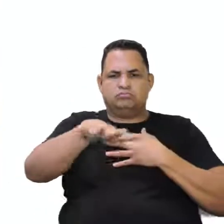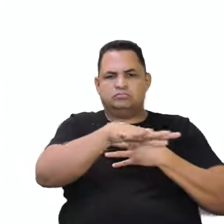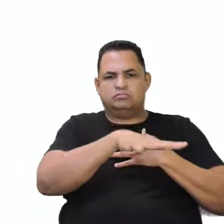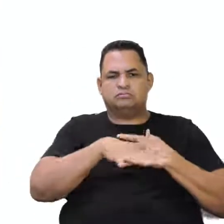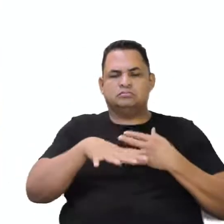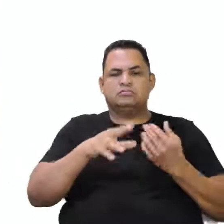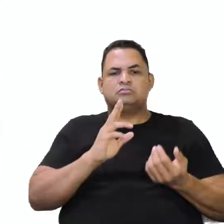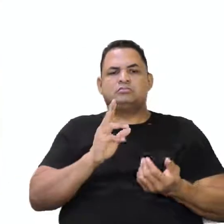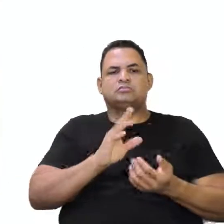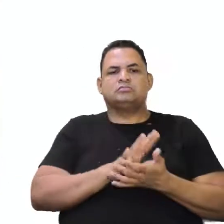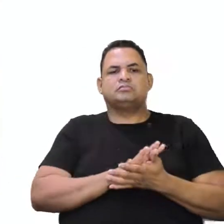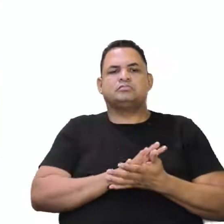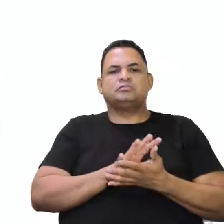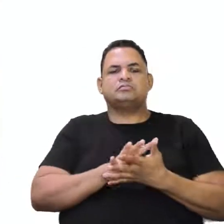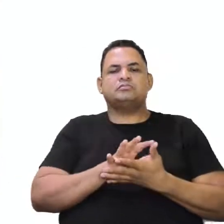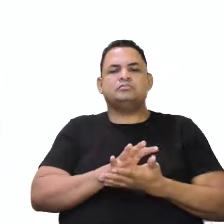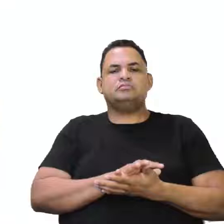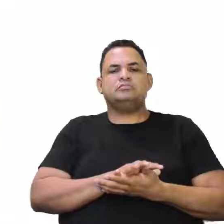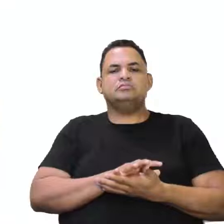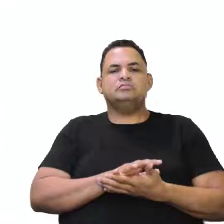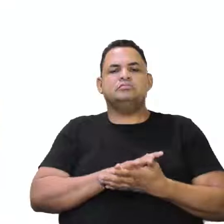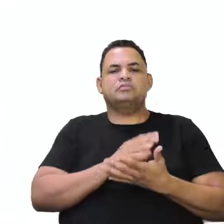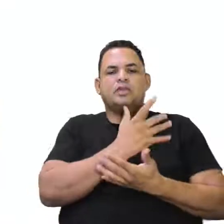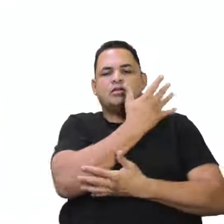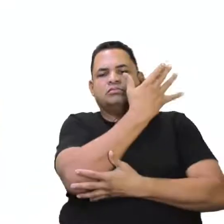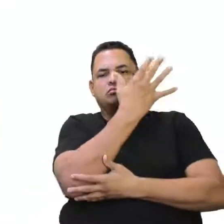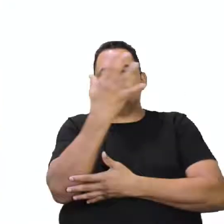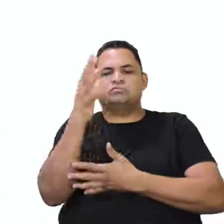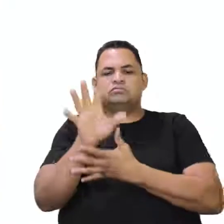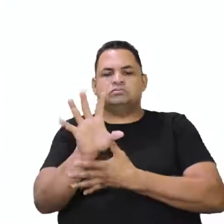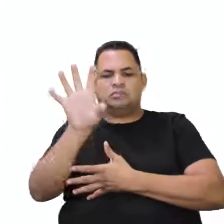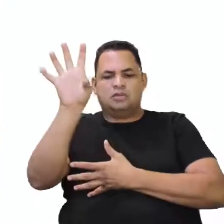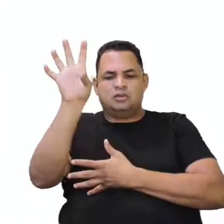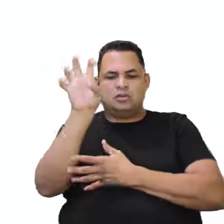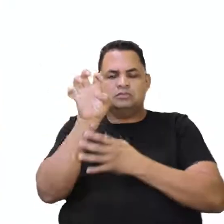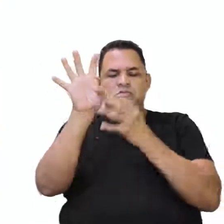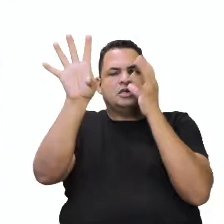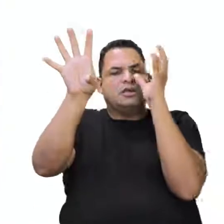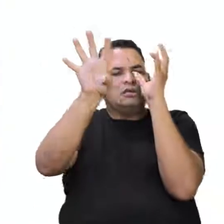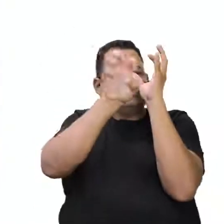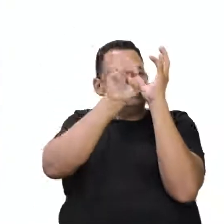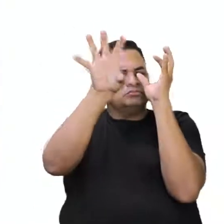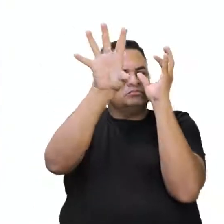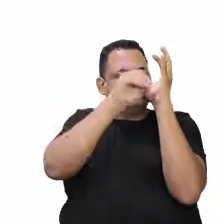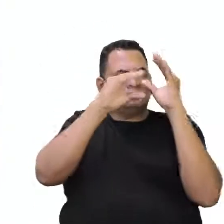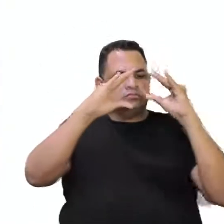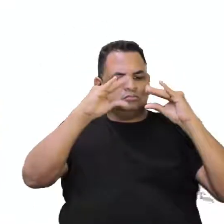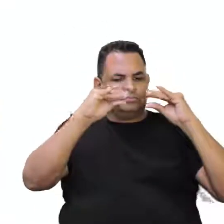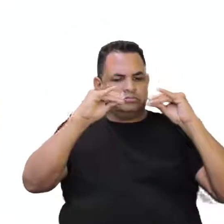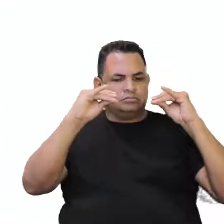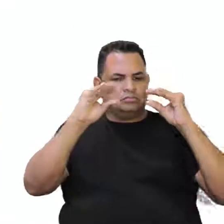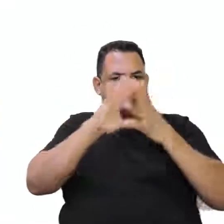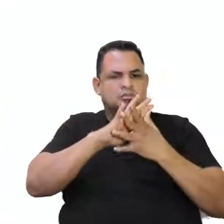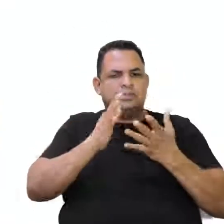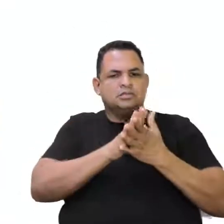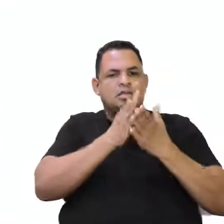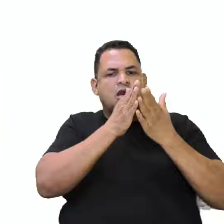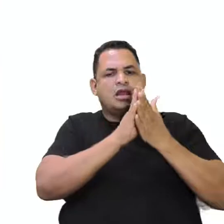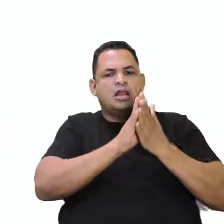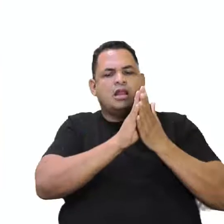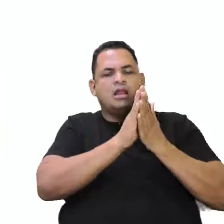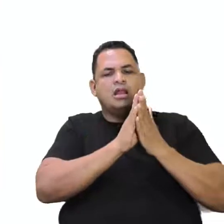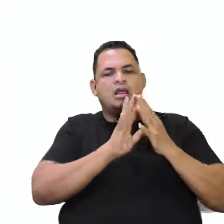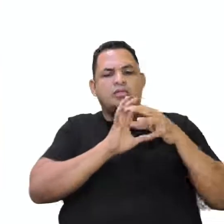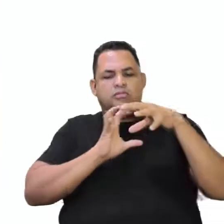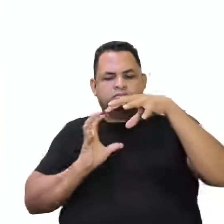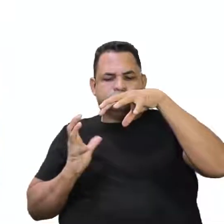acontecer? Ele vai trair, é a mata que absorve a umidade que é trazida lá dos oceanos